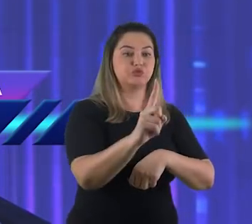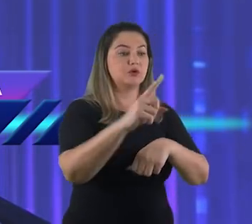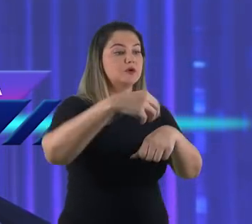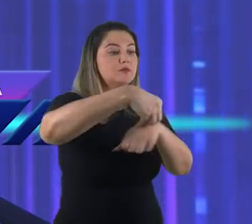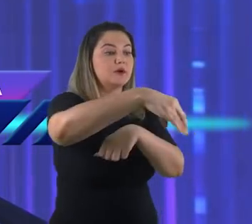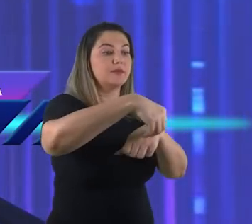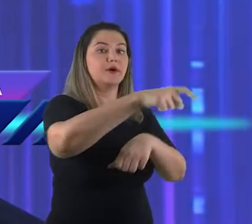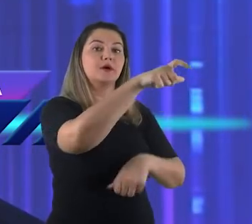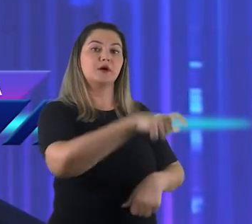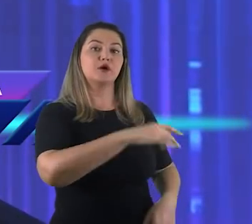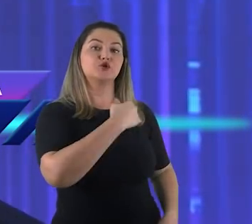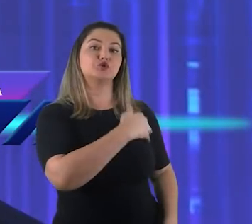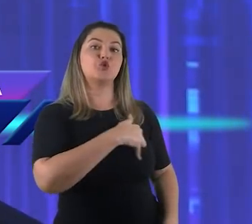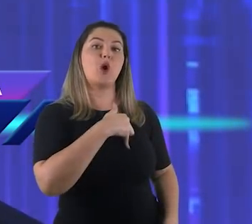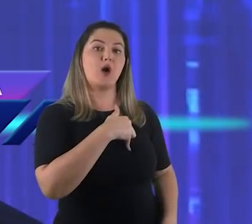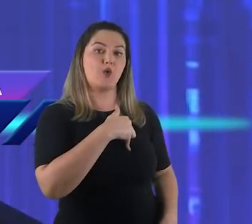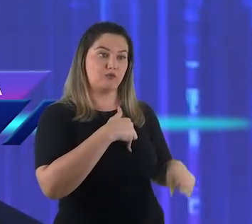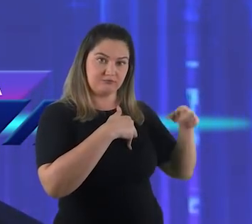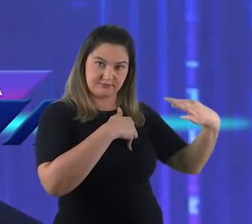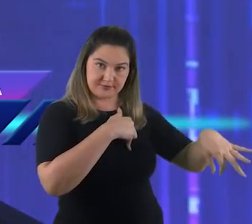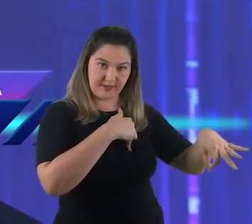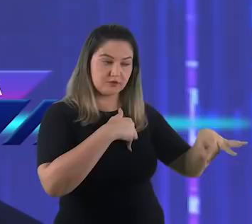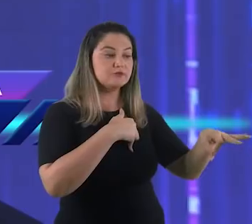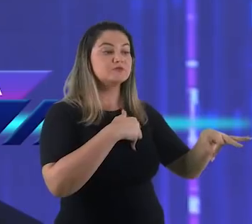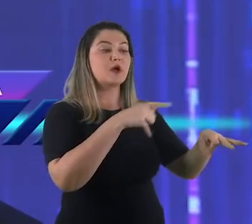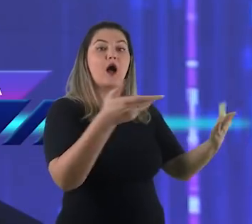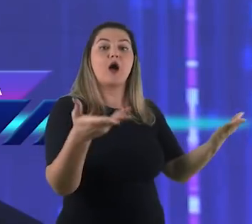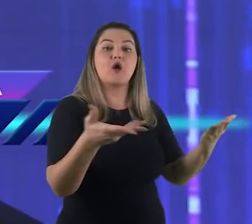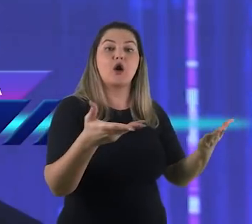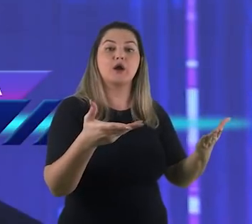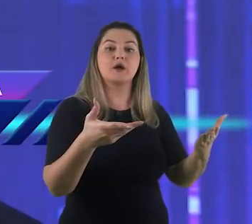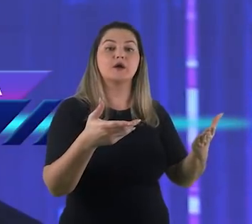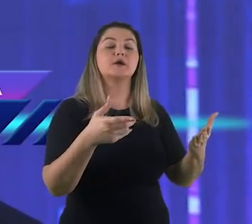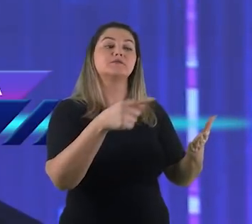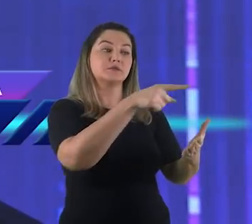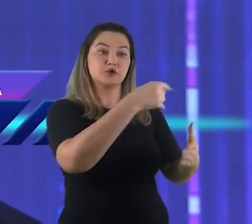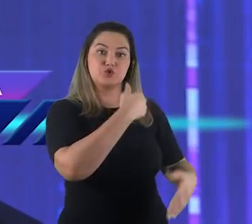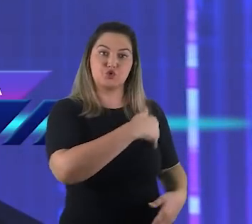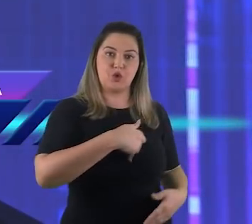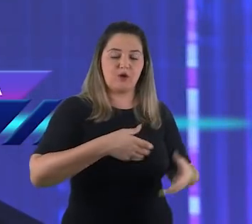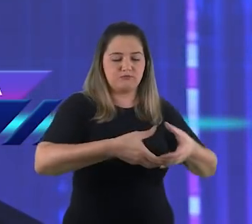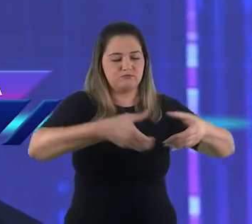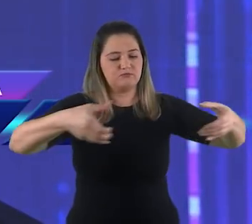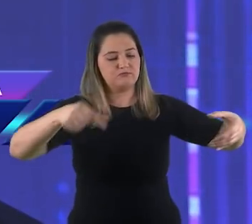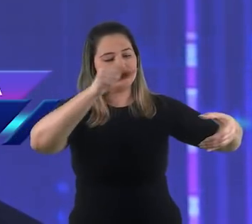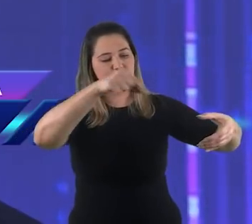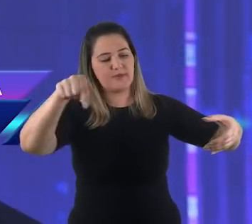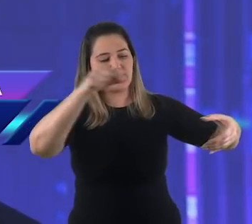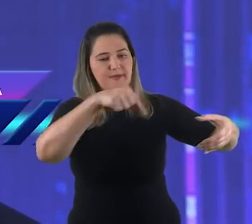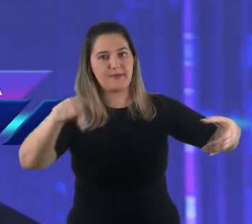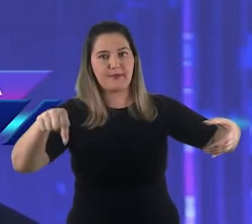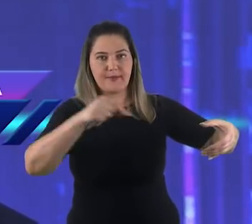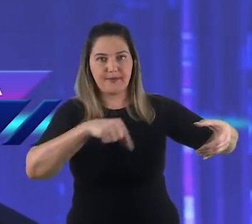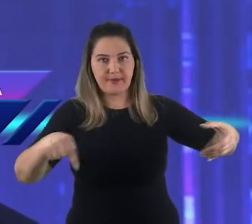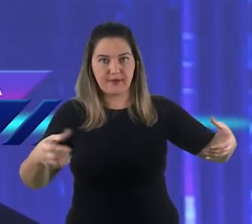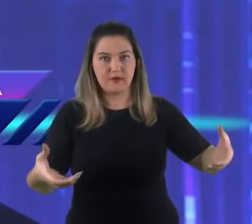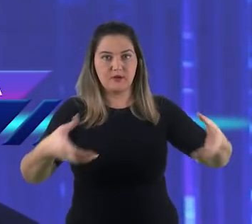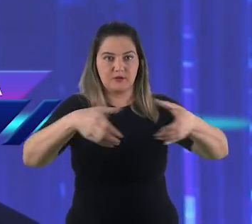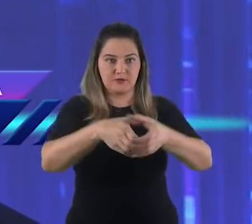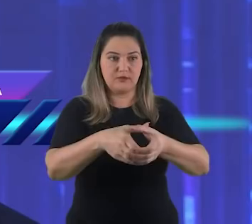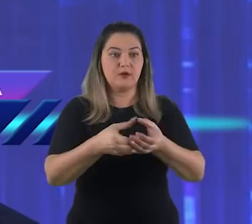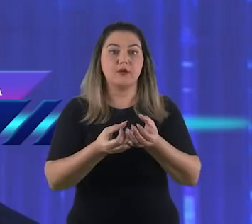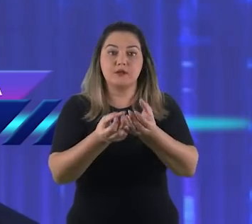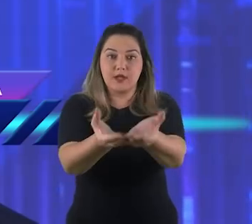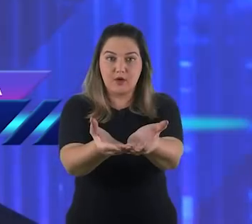João escreveu para os filhos e as filhas de Deus. Agora, eu preciso te alertar